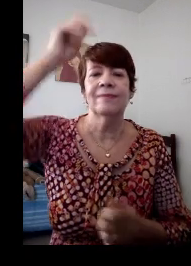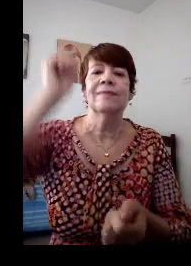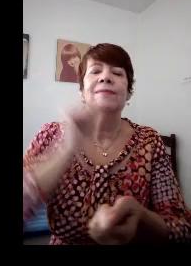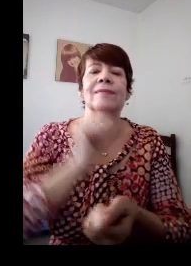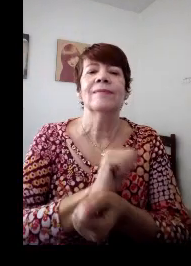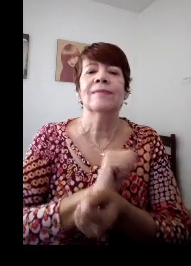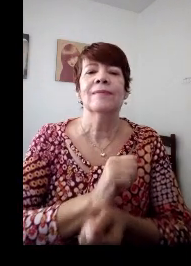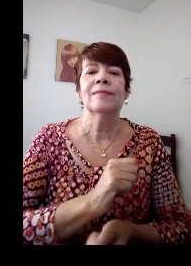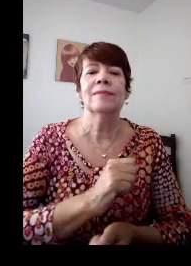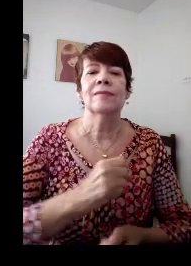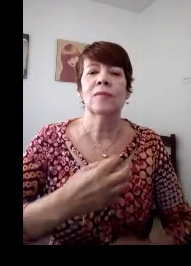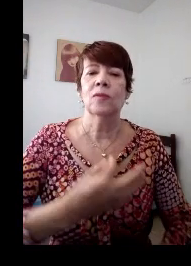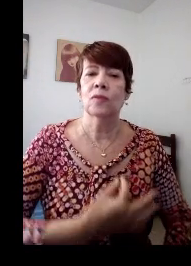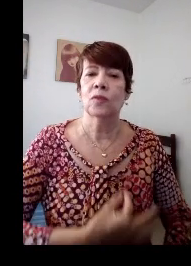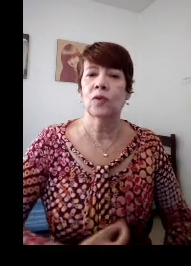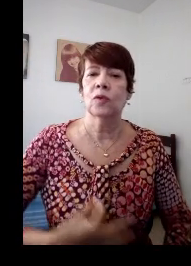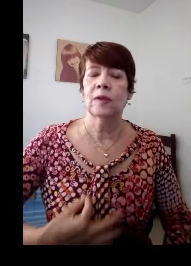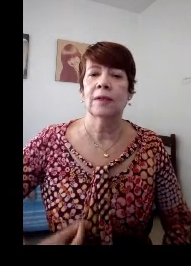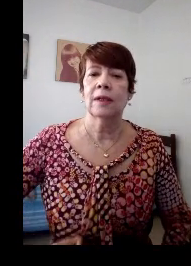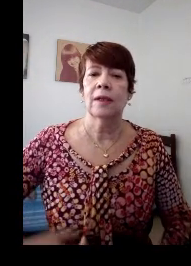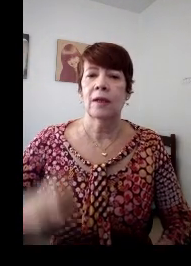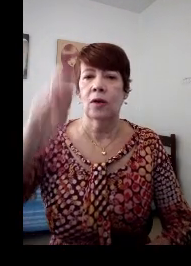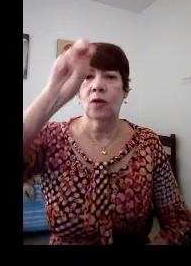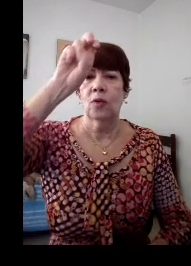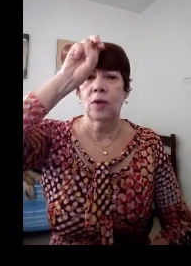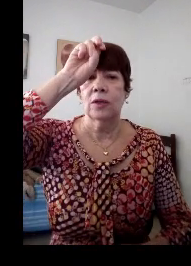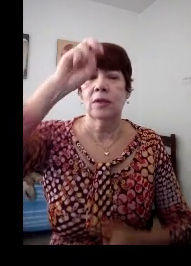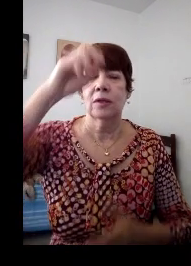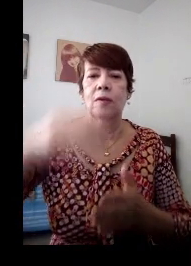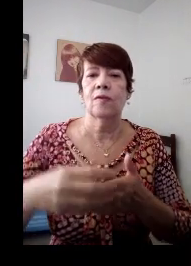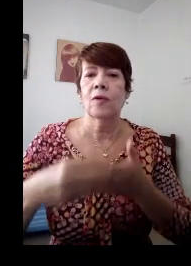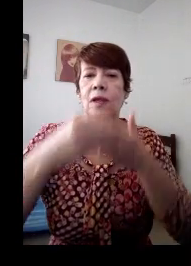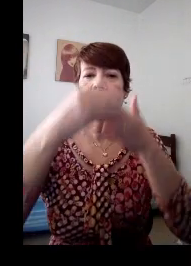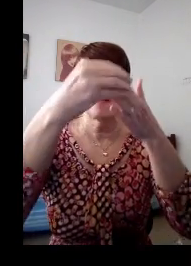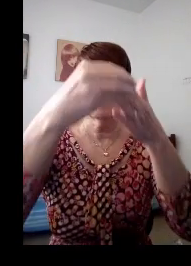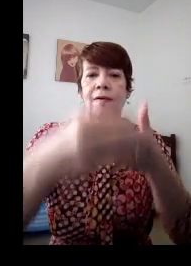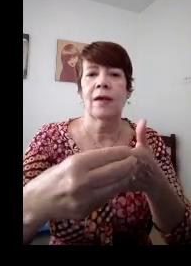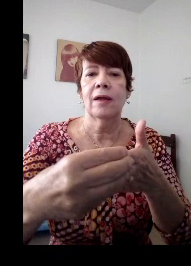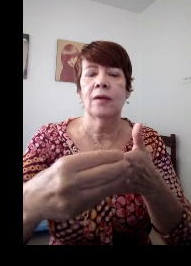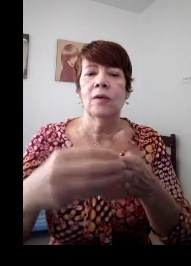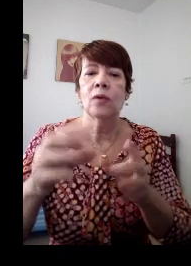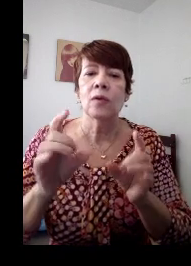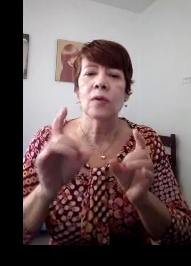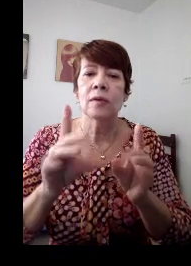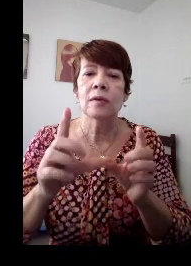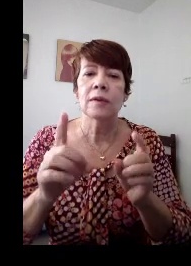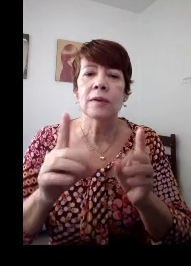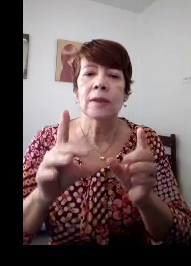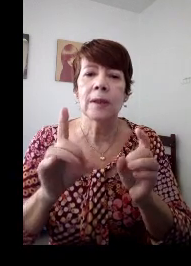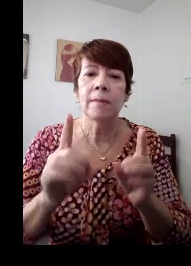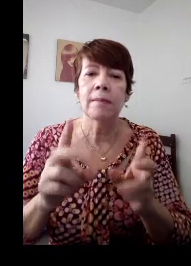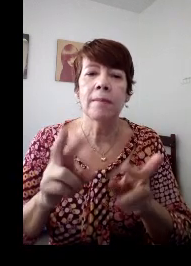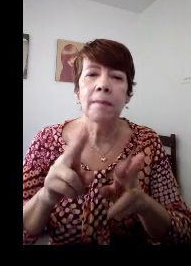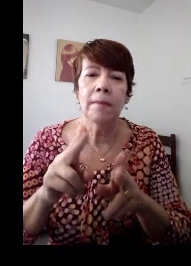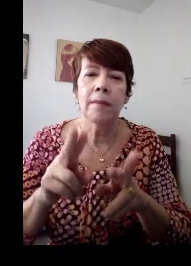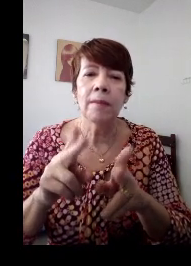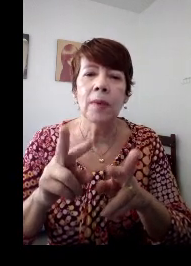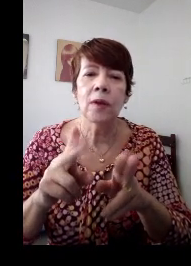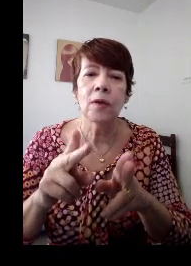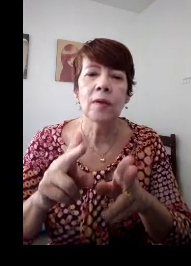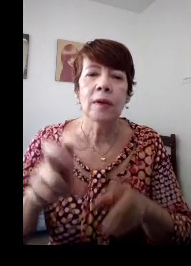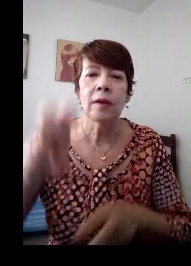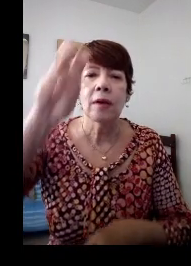Você verá, José foi levado para o Egito, onde os ismaelitas